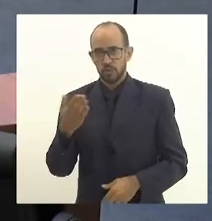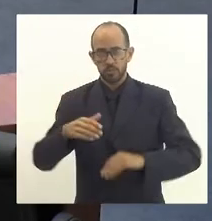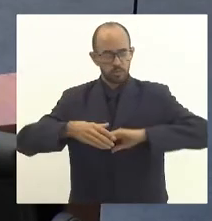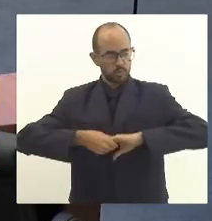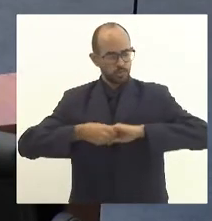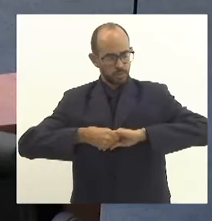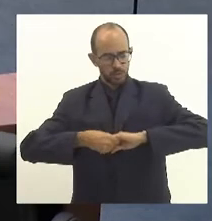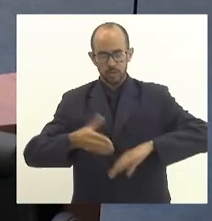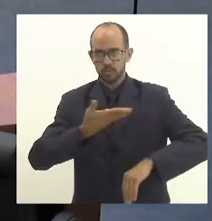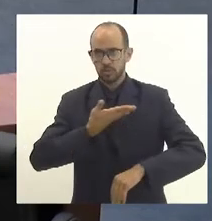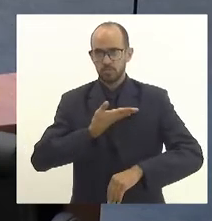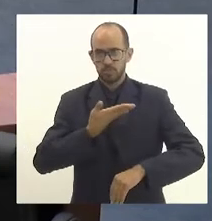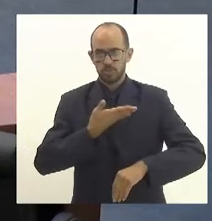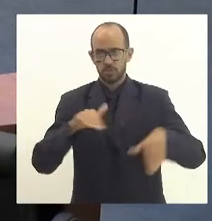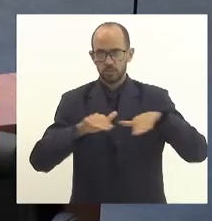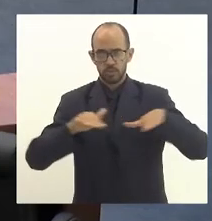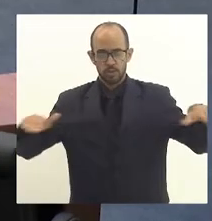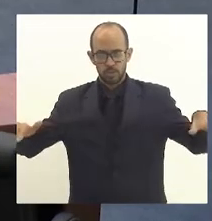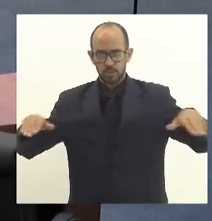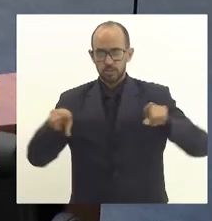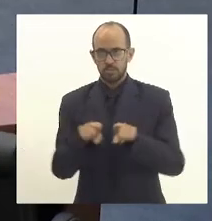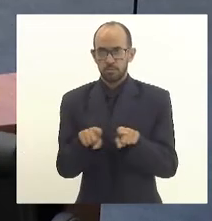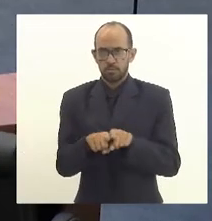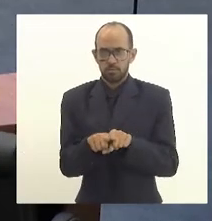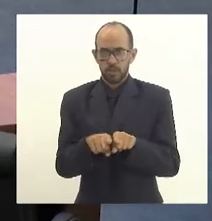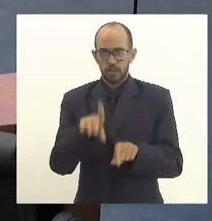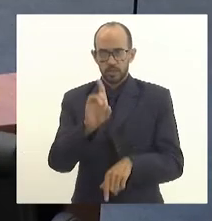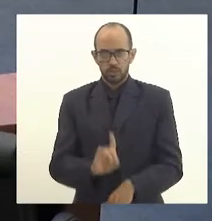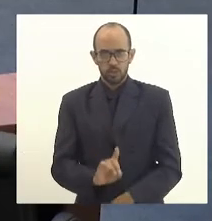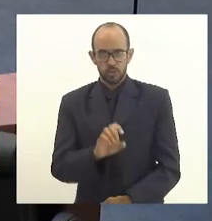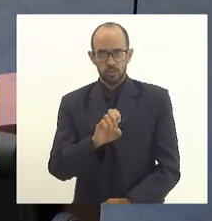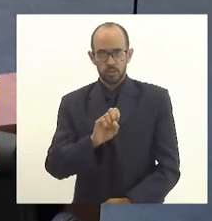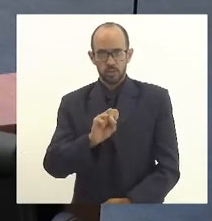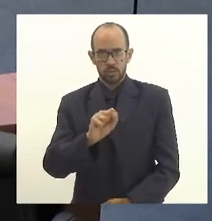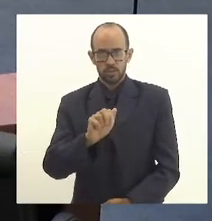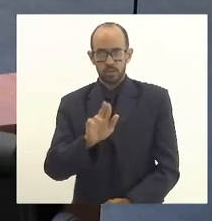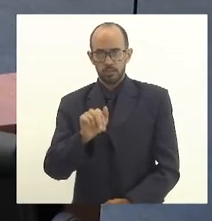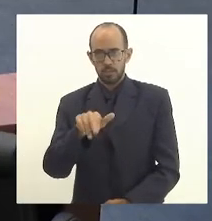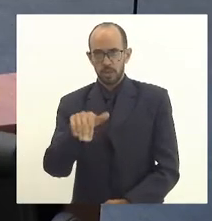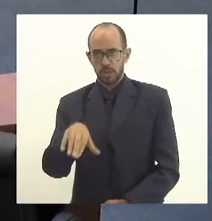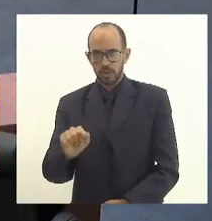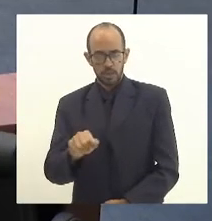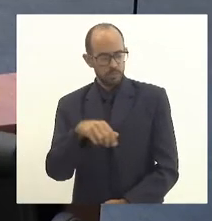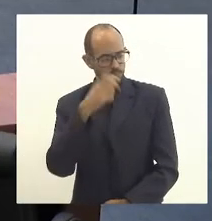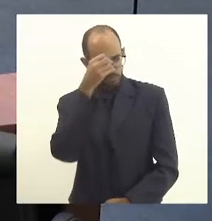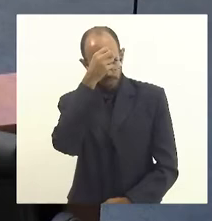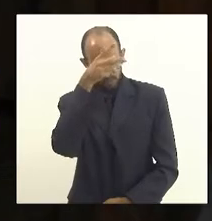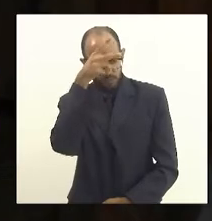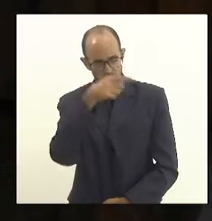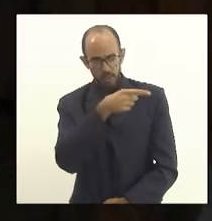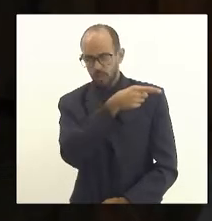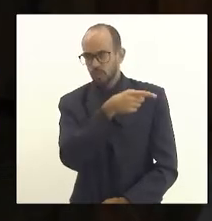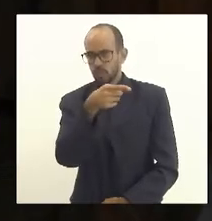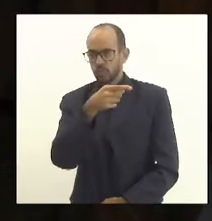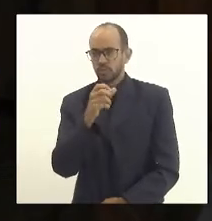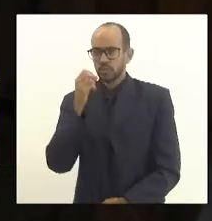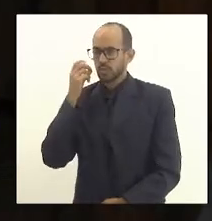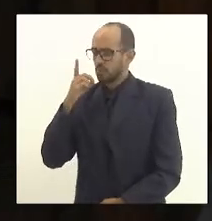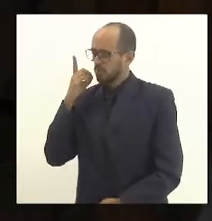cumprimentar os amigos da mesa, as amigas da mesa, a vereadora Sabrina, o prefeito, o